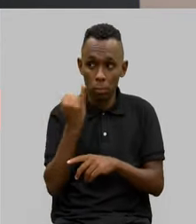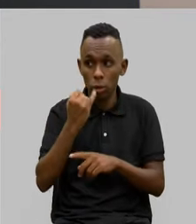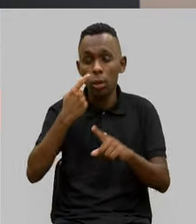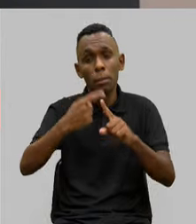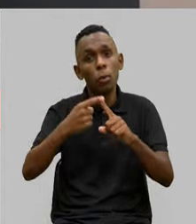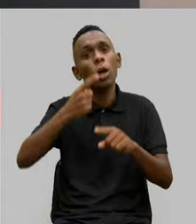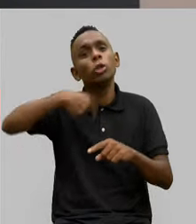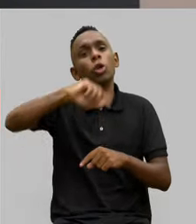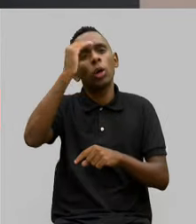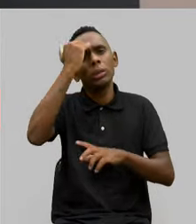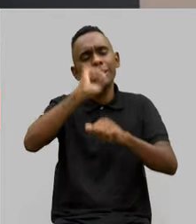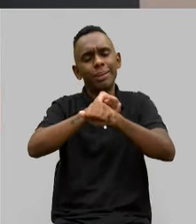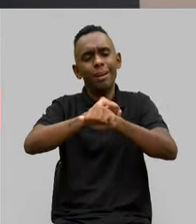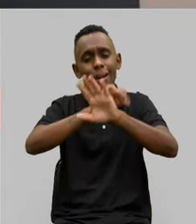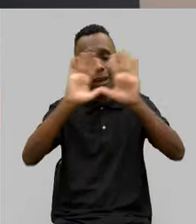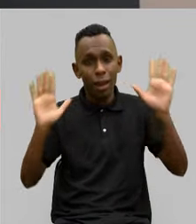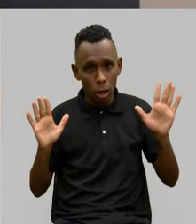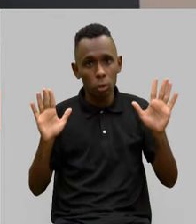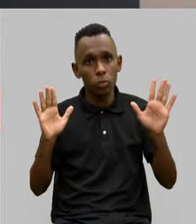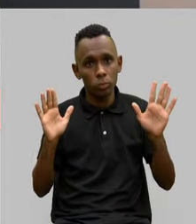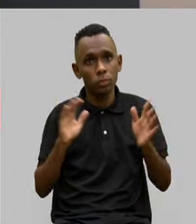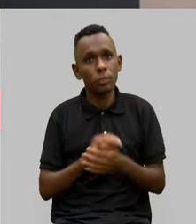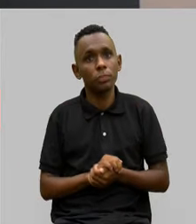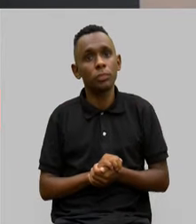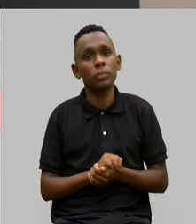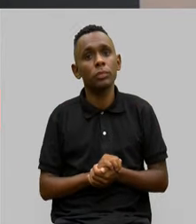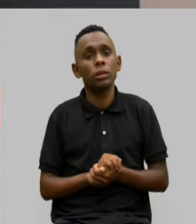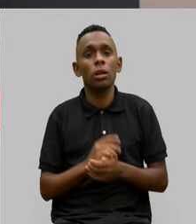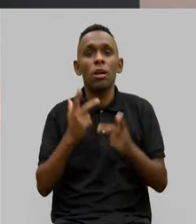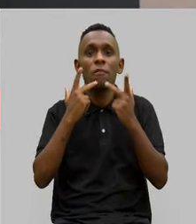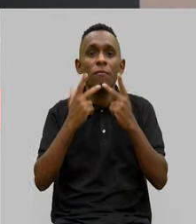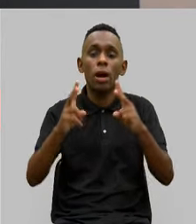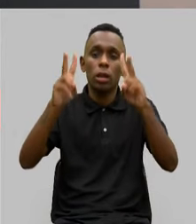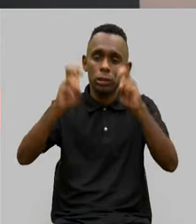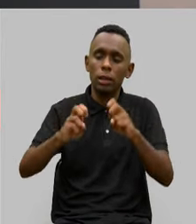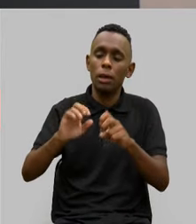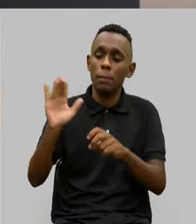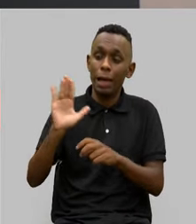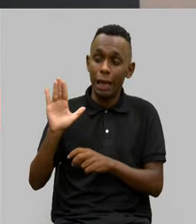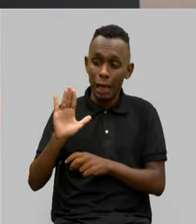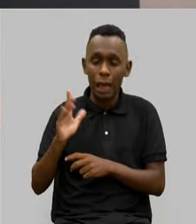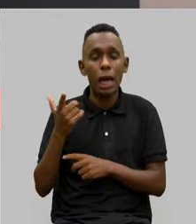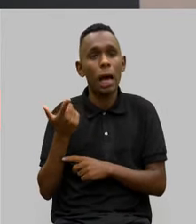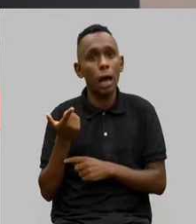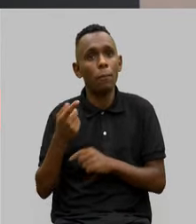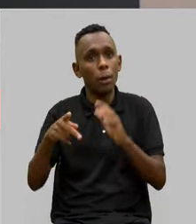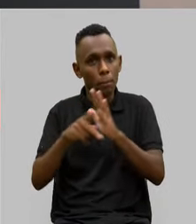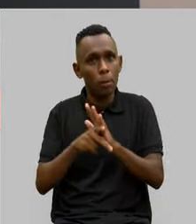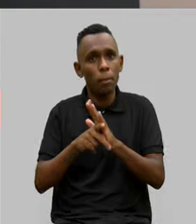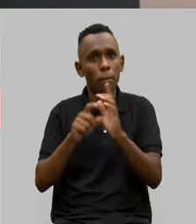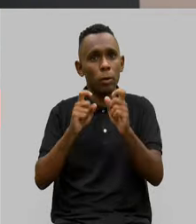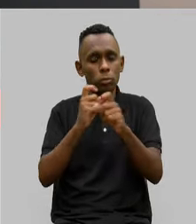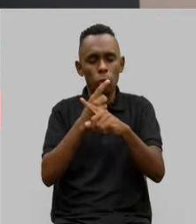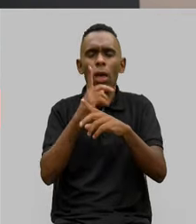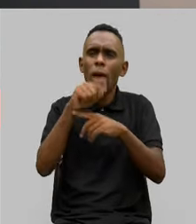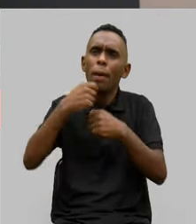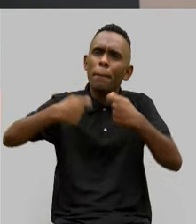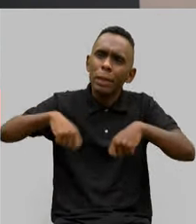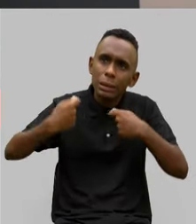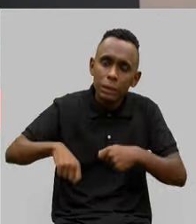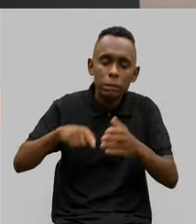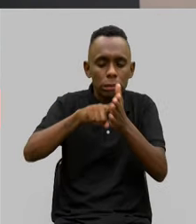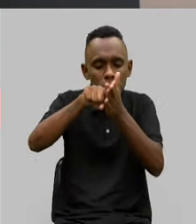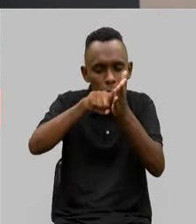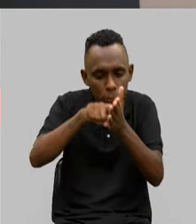a gente entenda que quando a gente fala de cannabis a questão de toxicidade ela precisa de ser